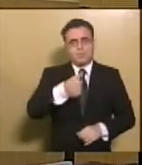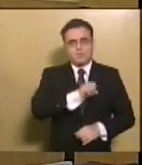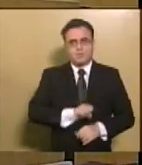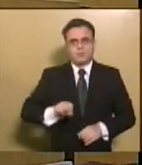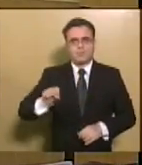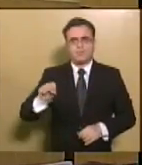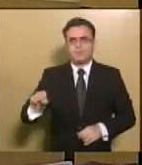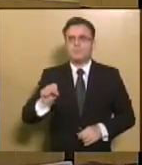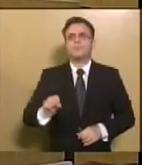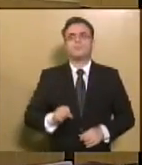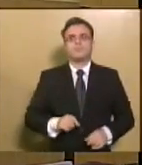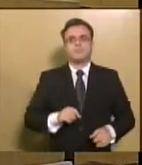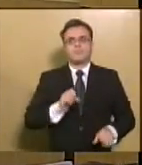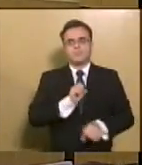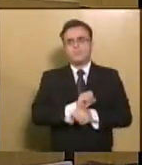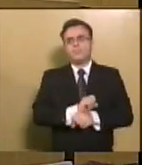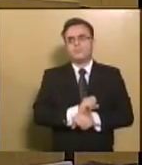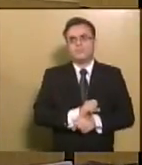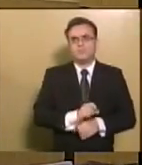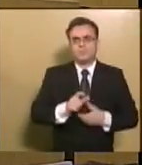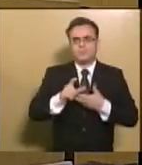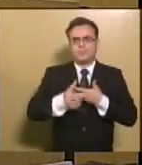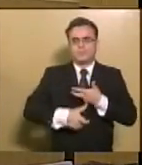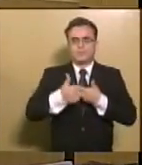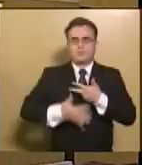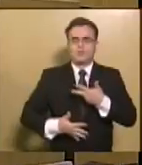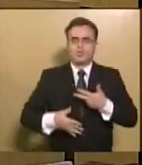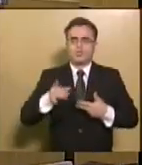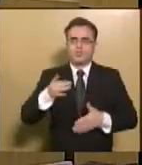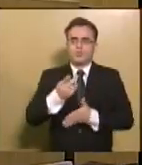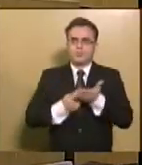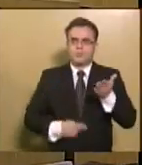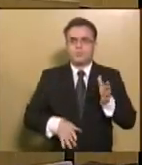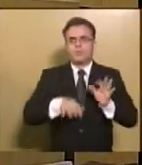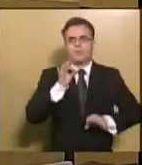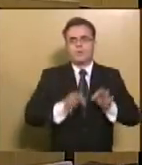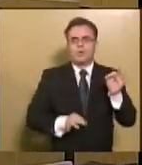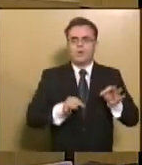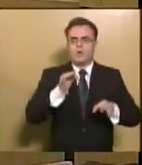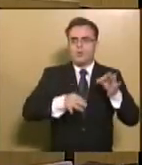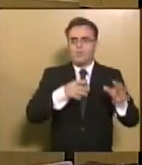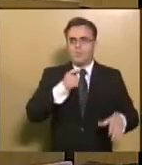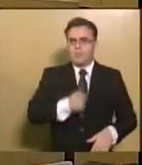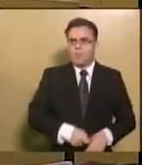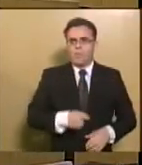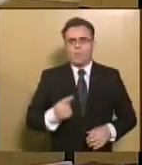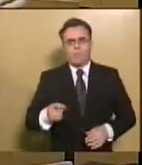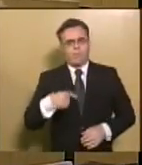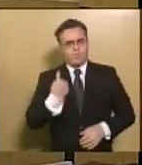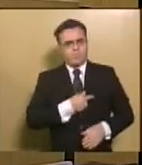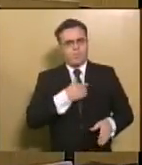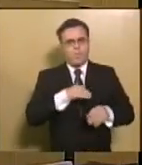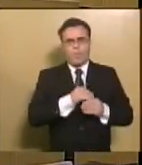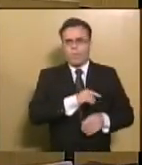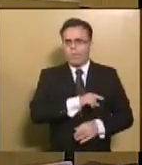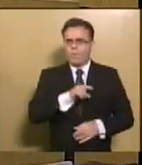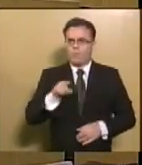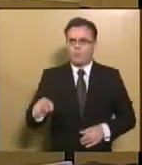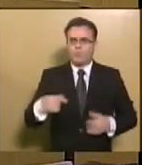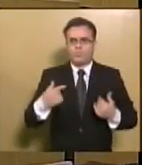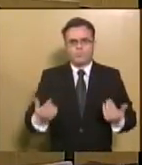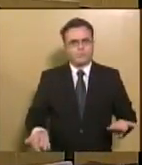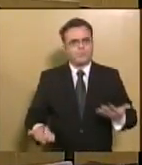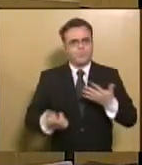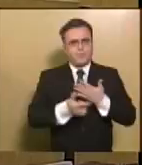nossa pauta foi dominada por projetos do Executivo, do Judiciário, do Tribunal de Contas. É a nossa missão votar essas matérias. Mas